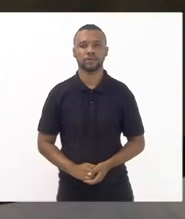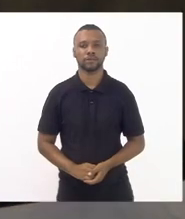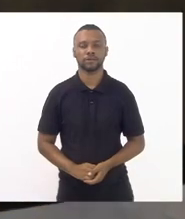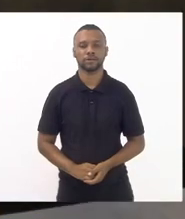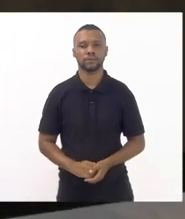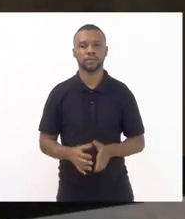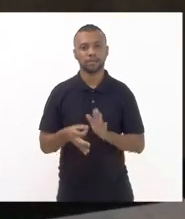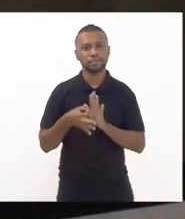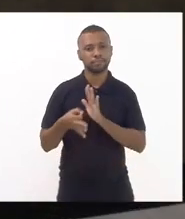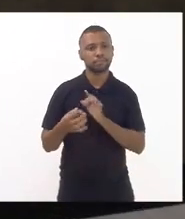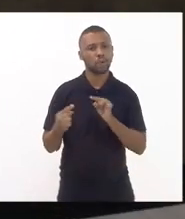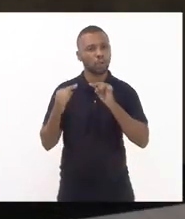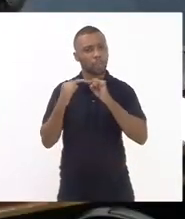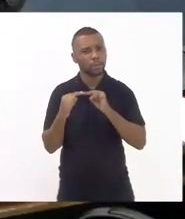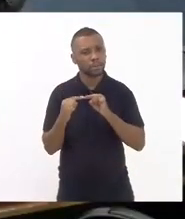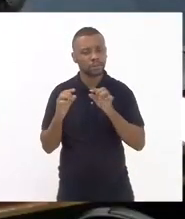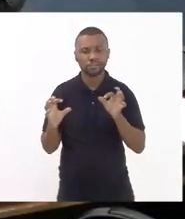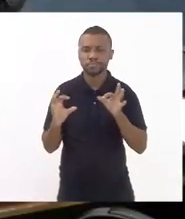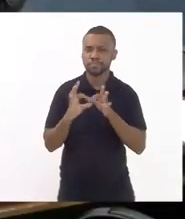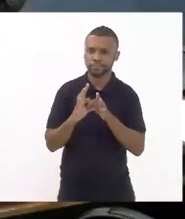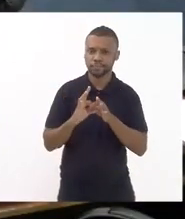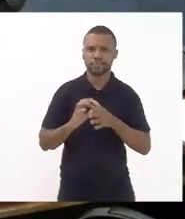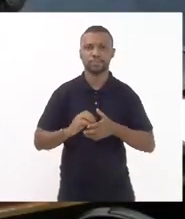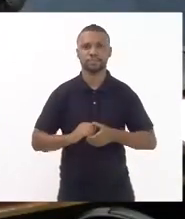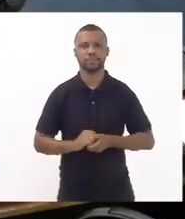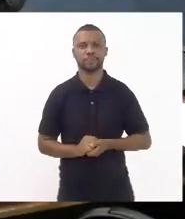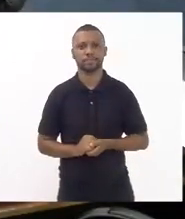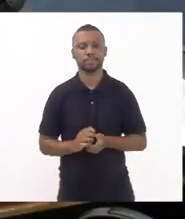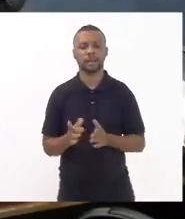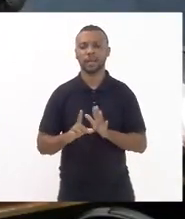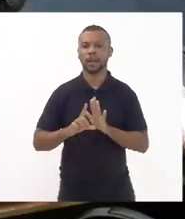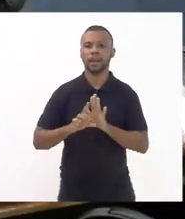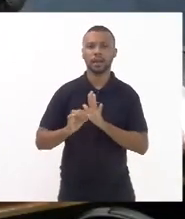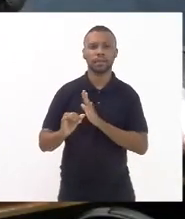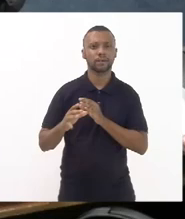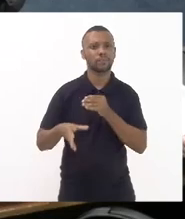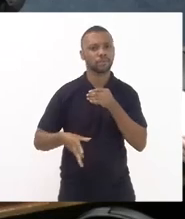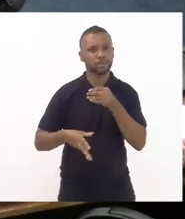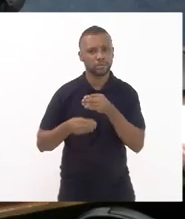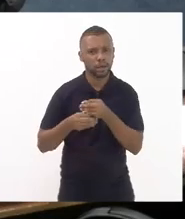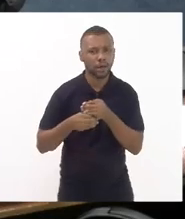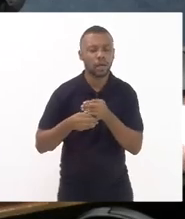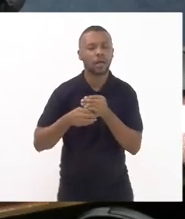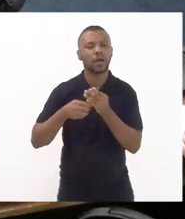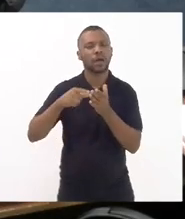Parecer pela constitucionalidade. A Comissão de Legislação Complementar e Códigos.